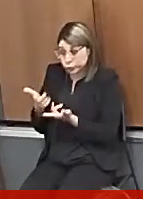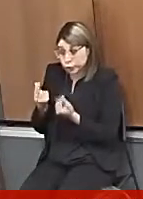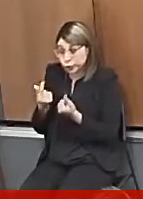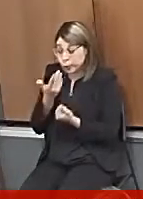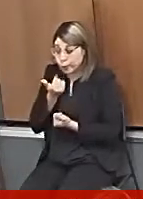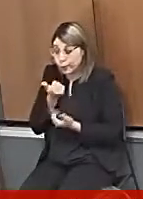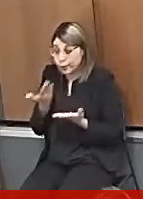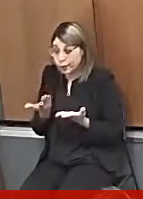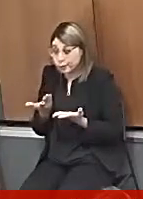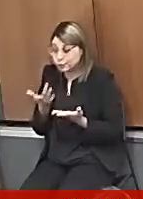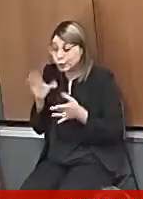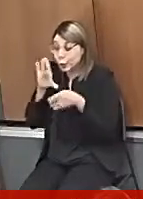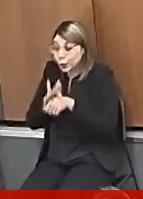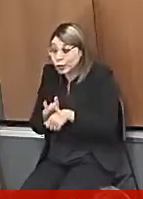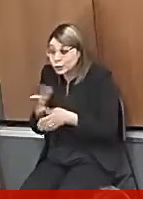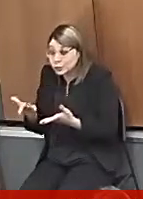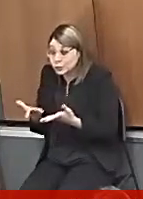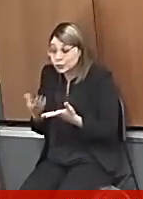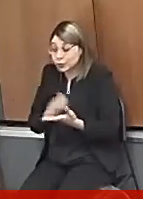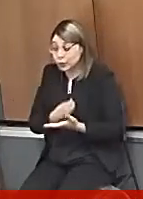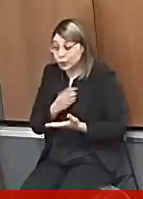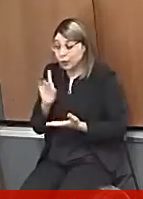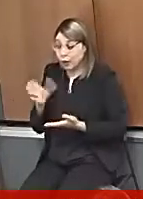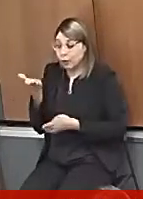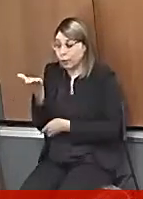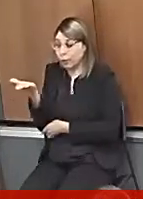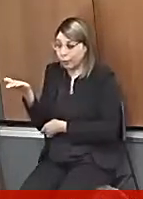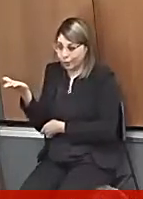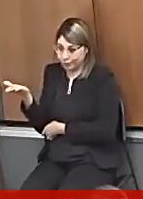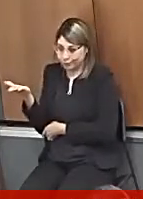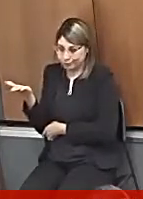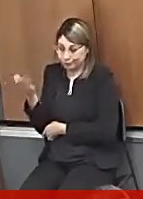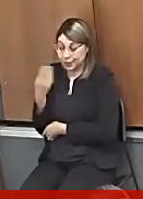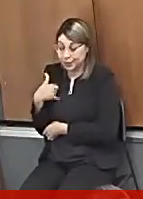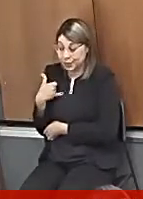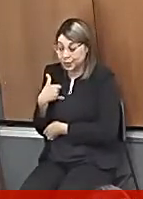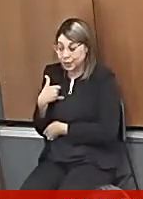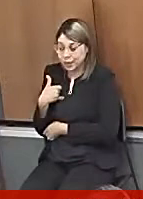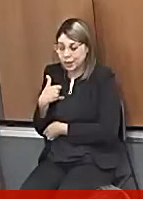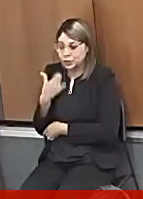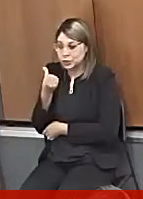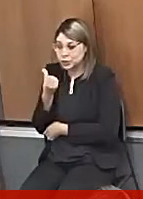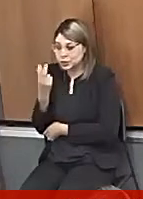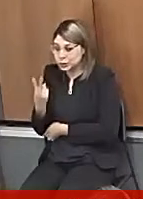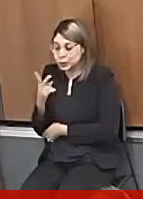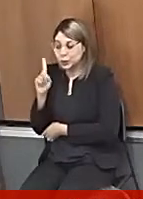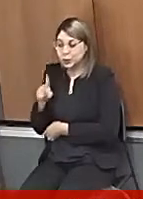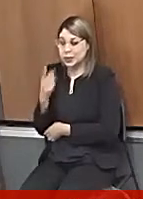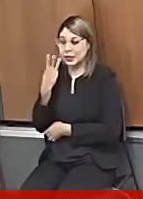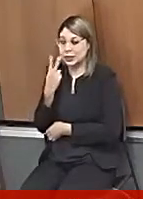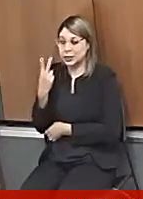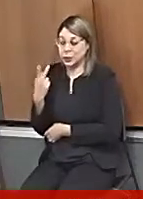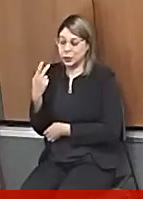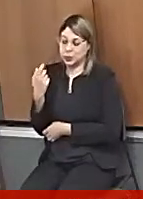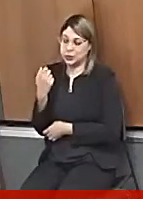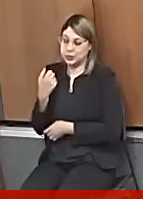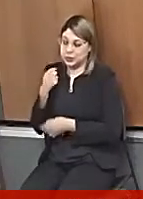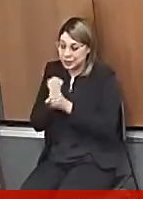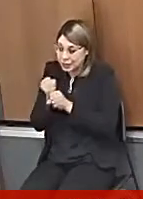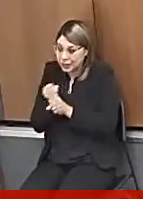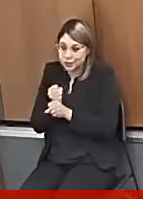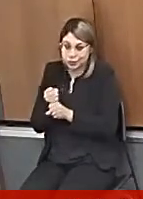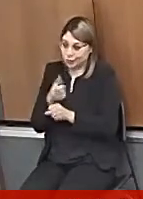comer tá adoecido tá vivendo de esmola com 32 anos serviço prestado ao estado na primeira